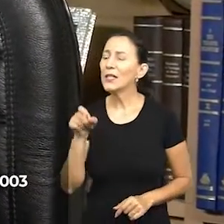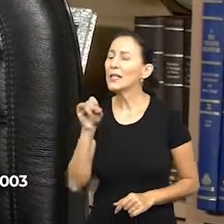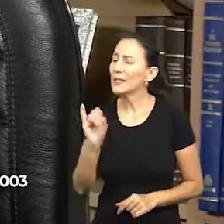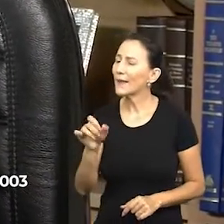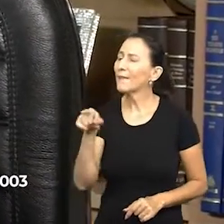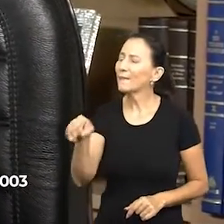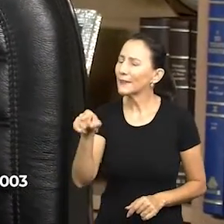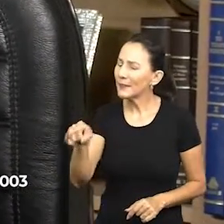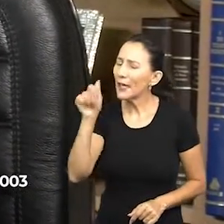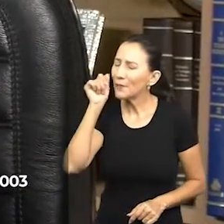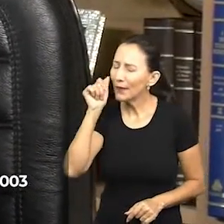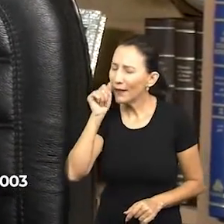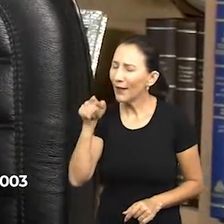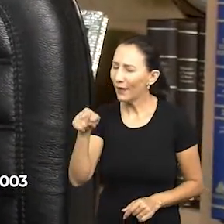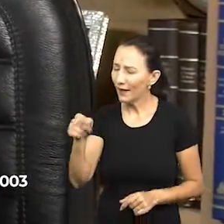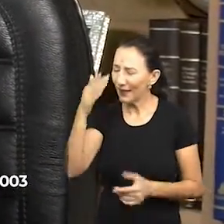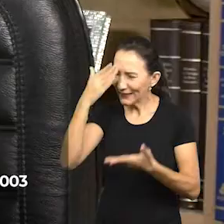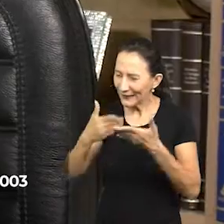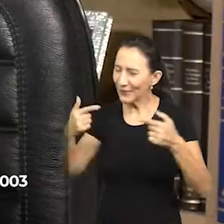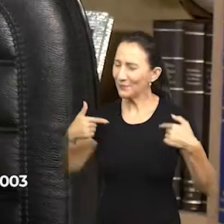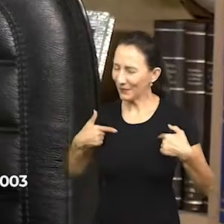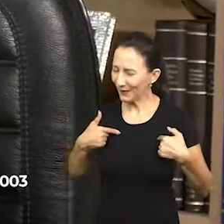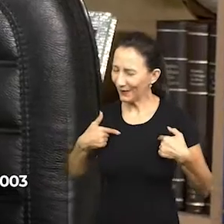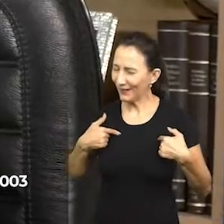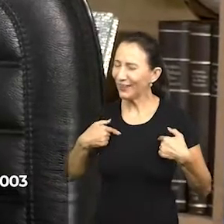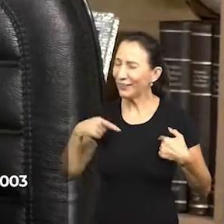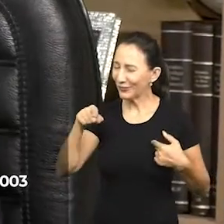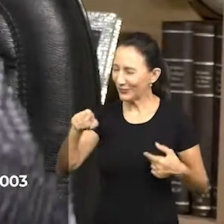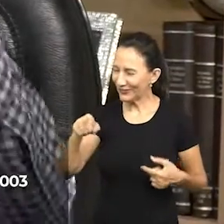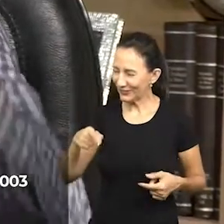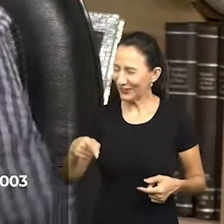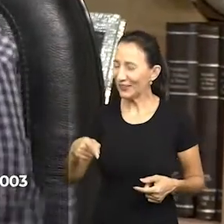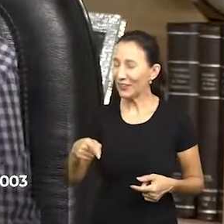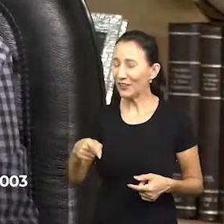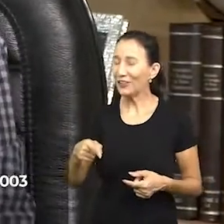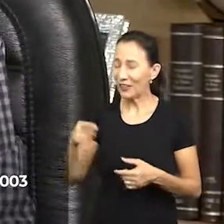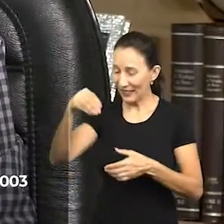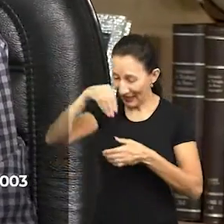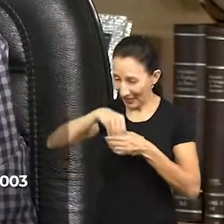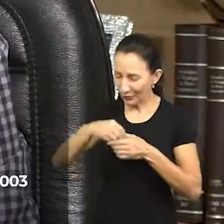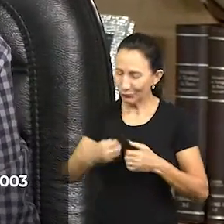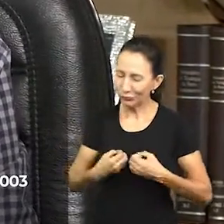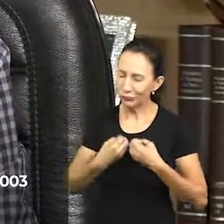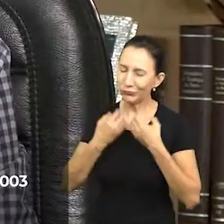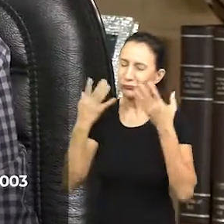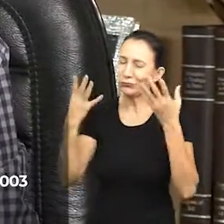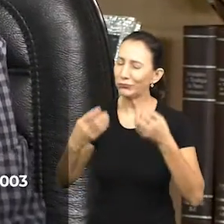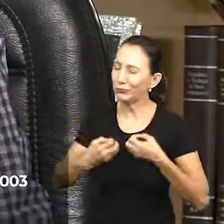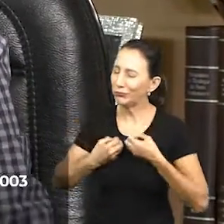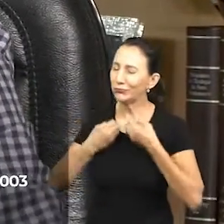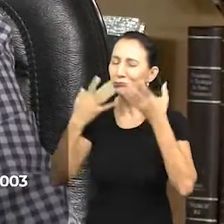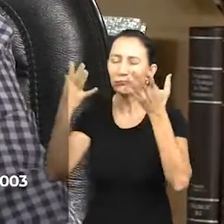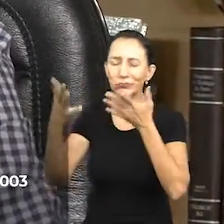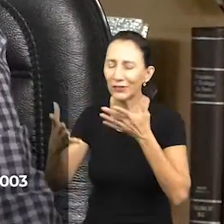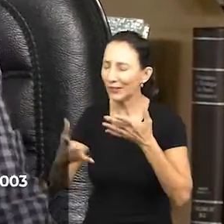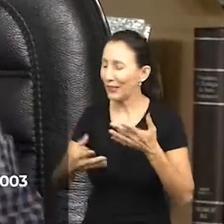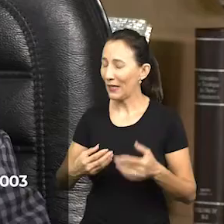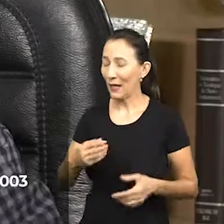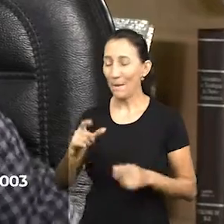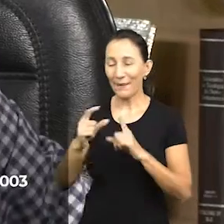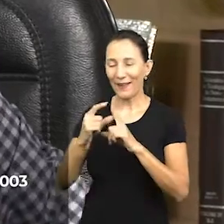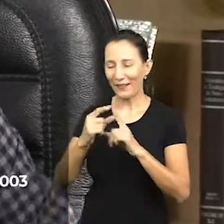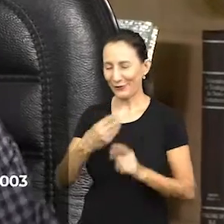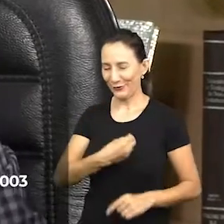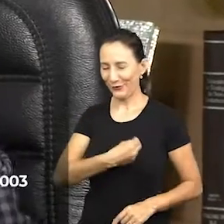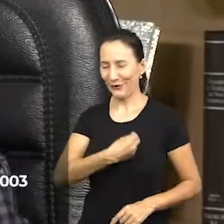seu interior fluirão rios de água da vida. Então seja você um ganhador de vidas para Jesus. Paulo